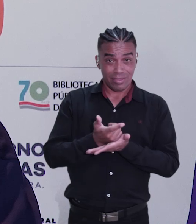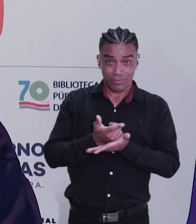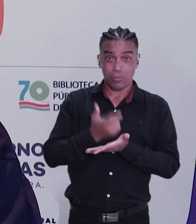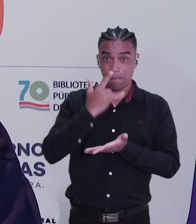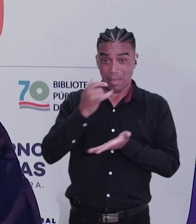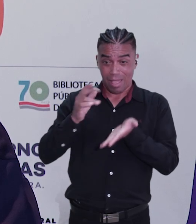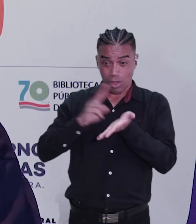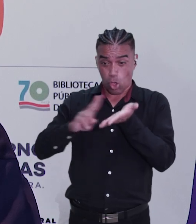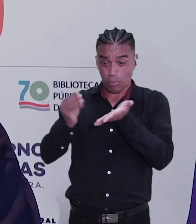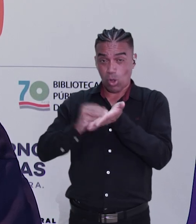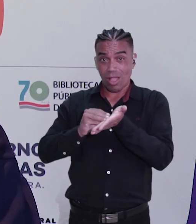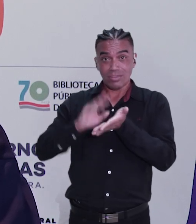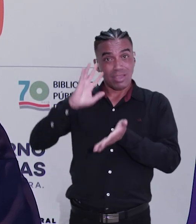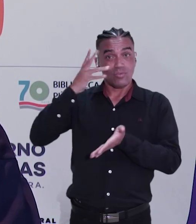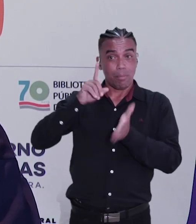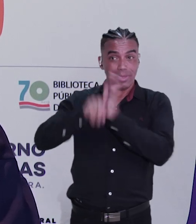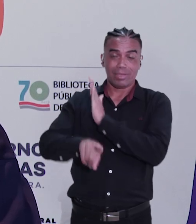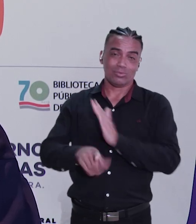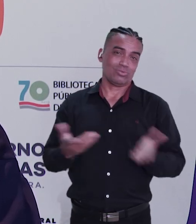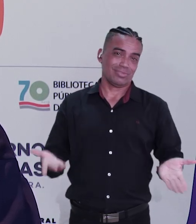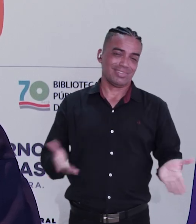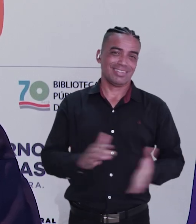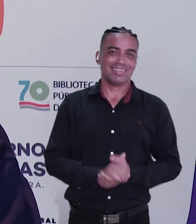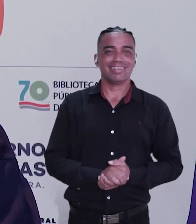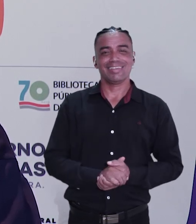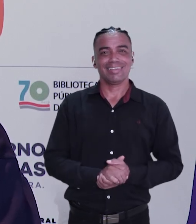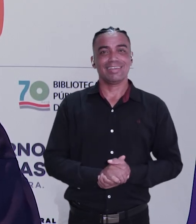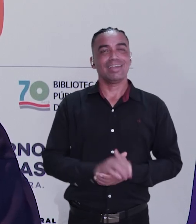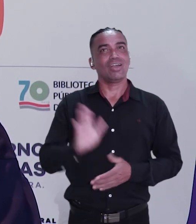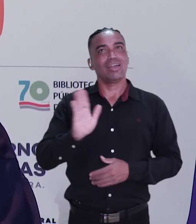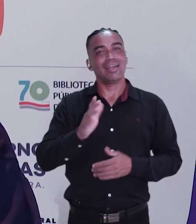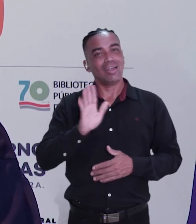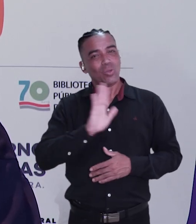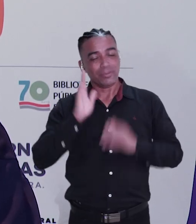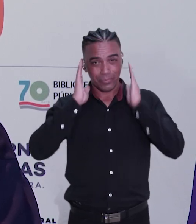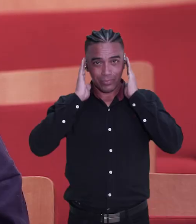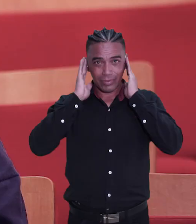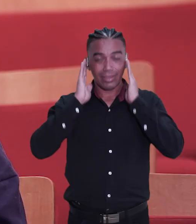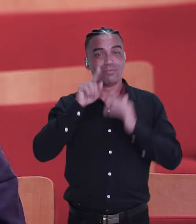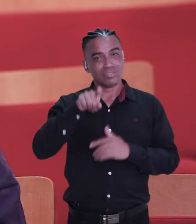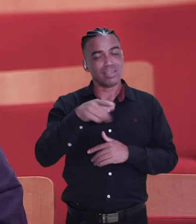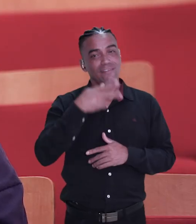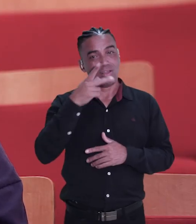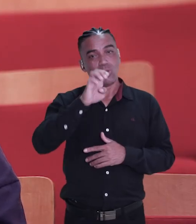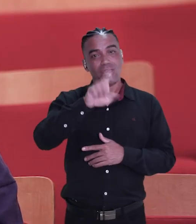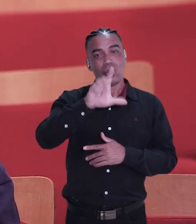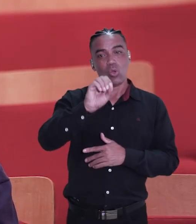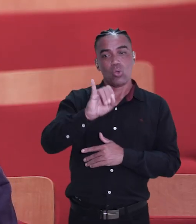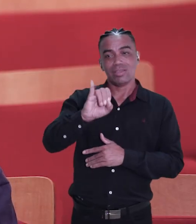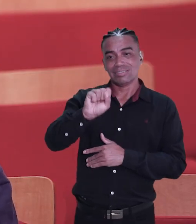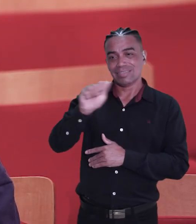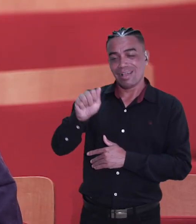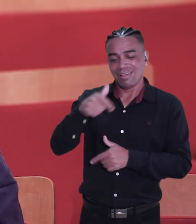Depois de ter o livro do seu pai autografado tudo, você resolveu fazer pergunta, né? Ô, Rui, já que você,